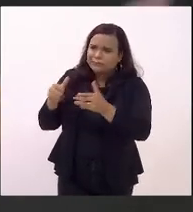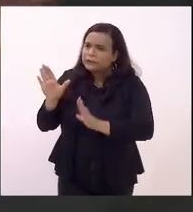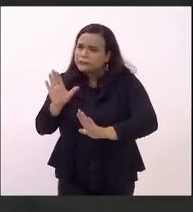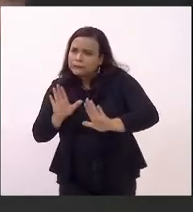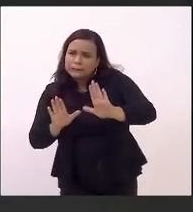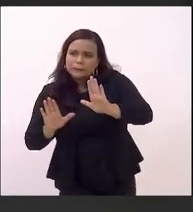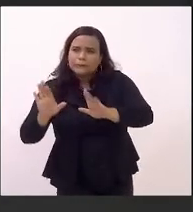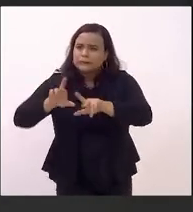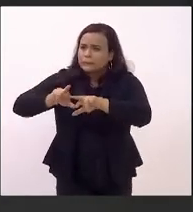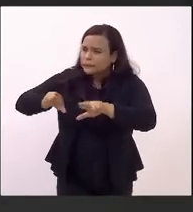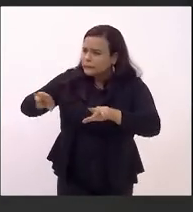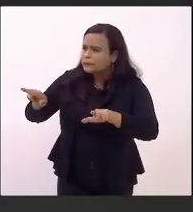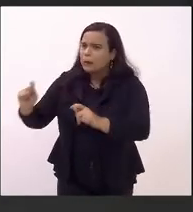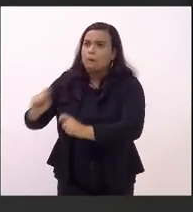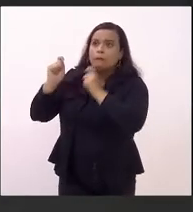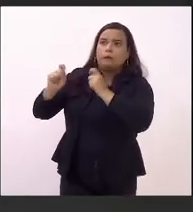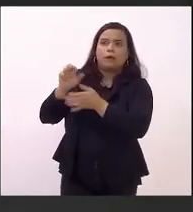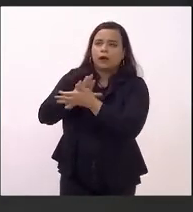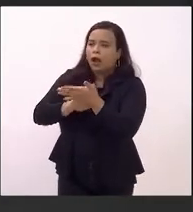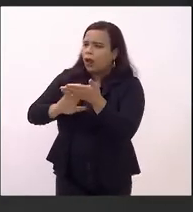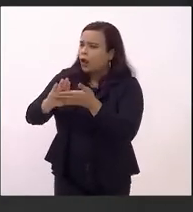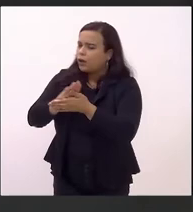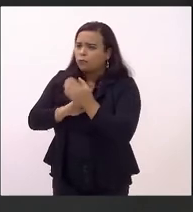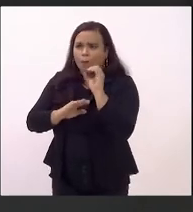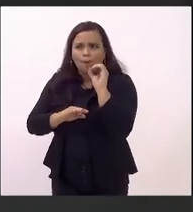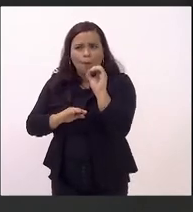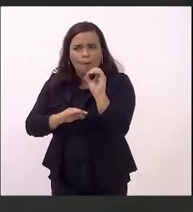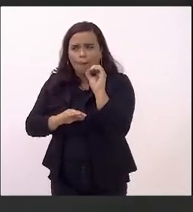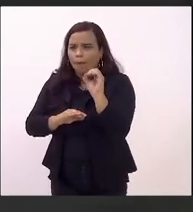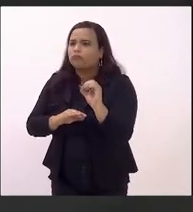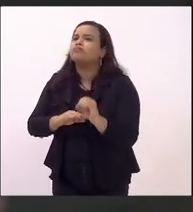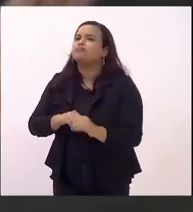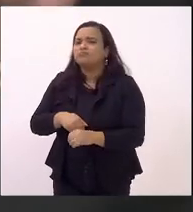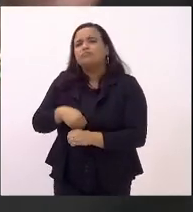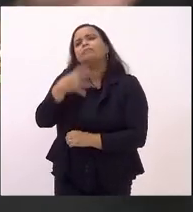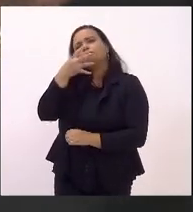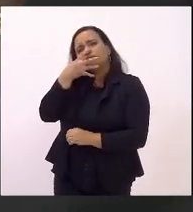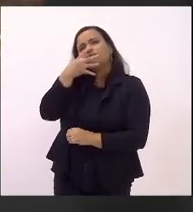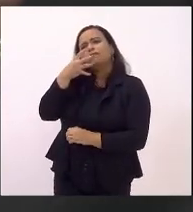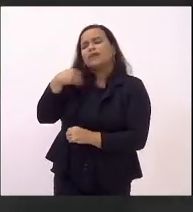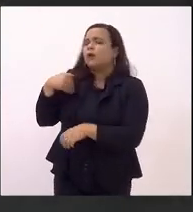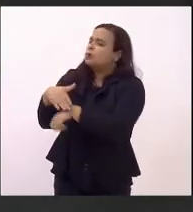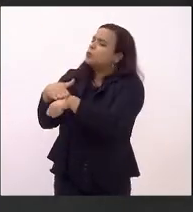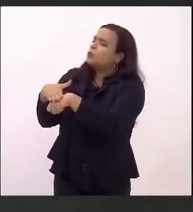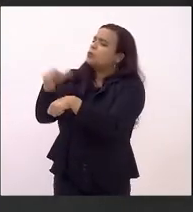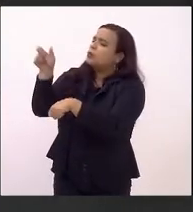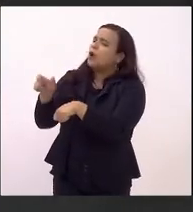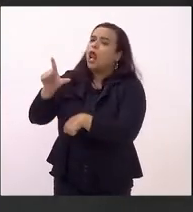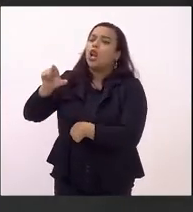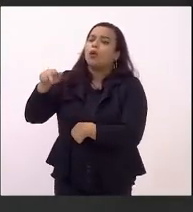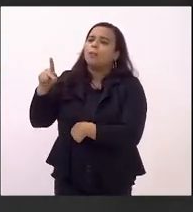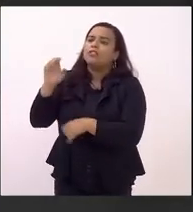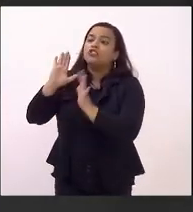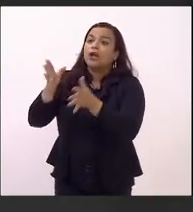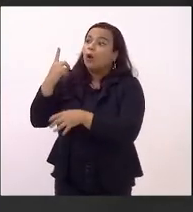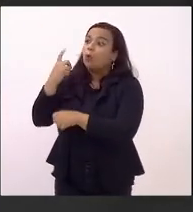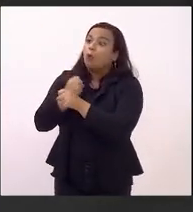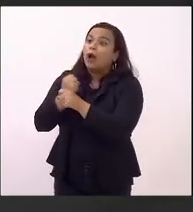Lupe, em nenhum momento, me pressionou. Interessante isso. Converso com o Lupe há um ano e pouco.